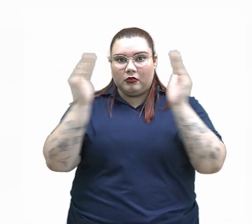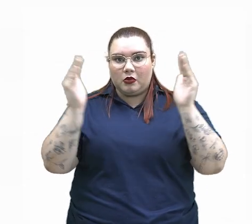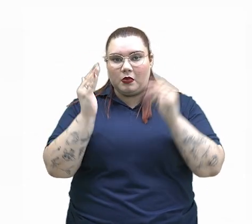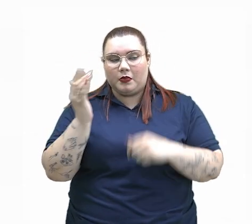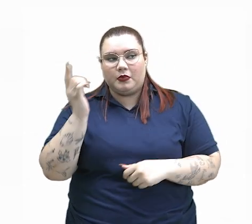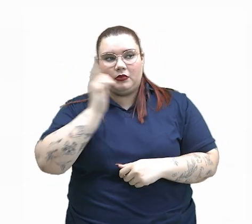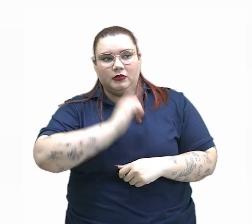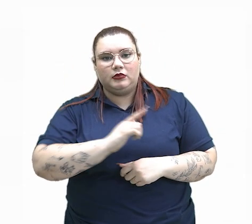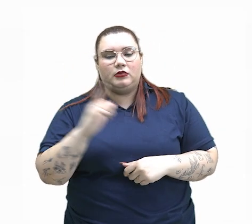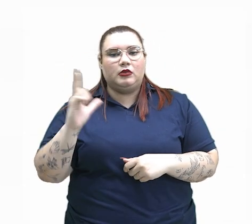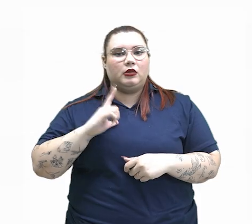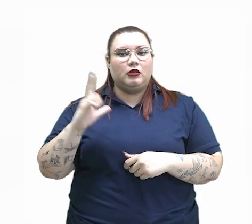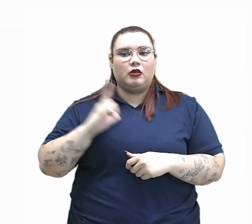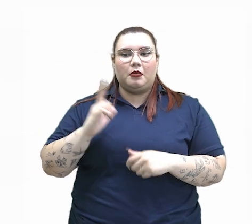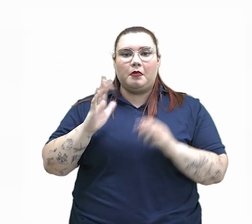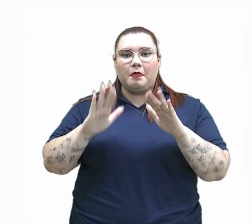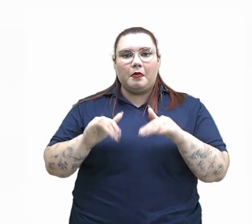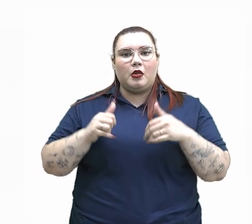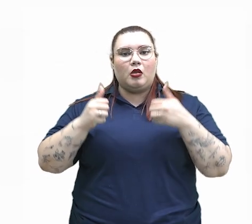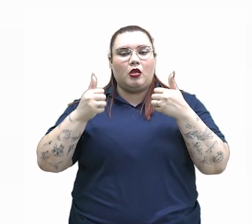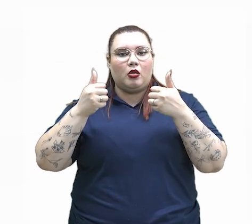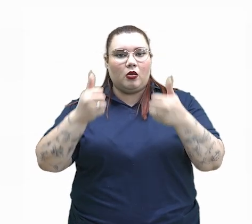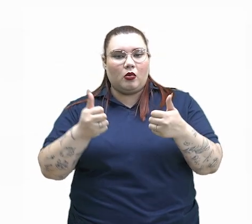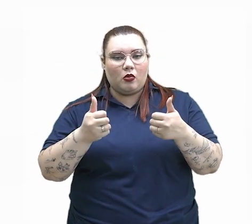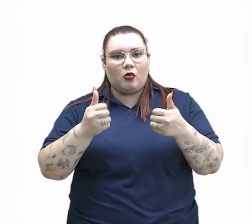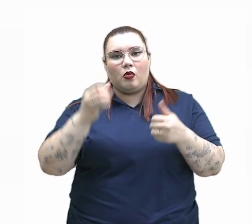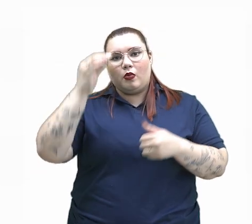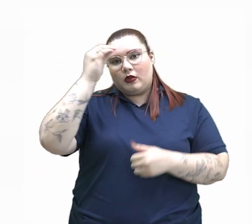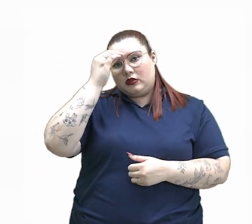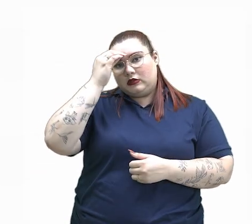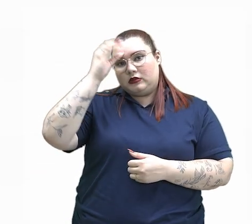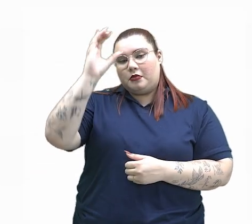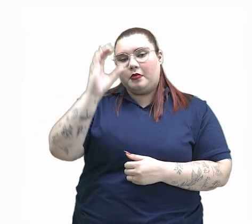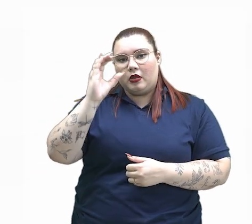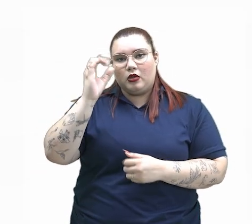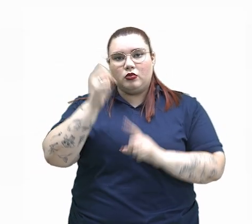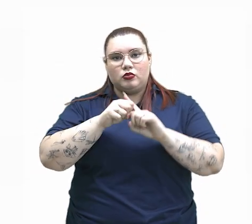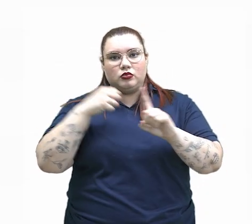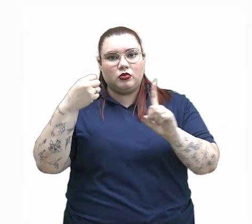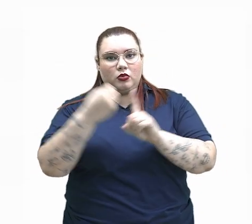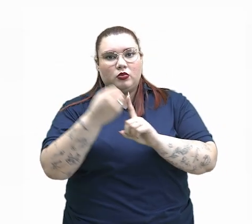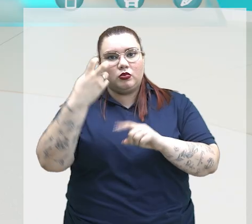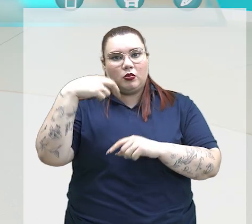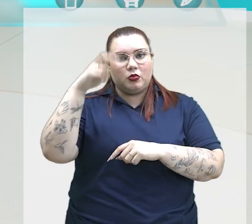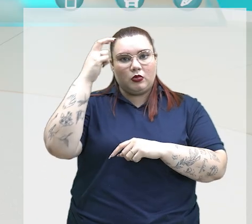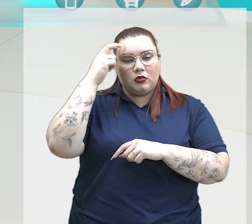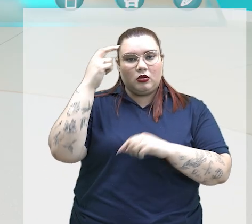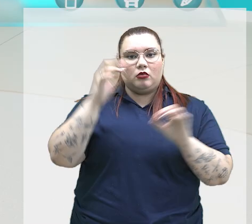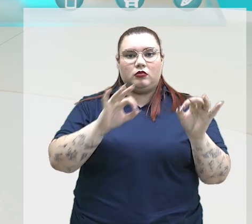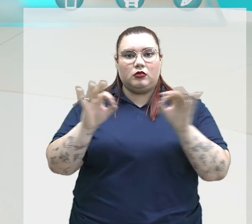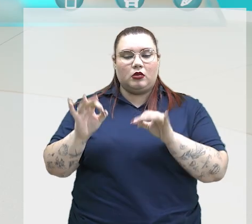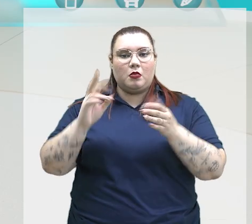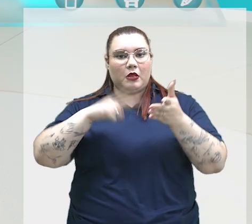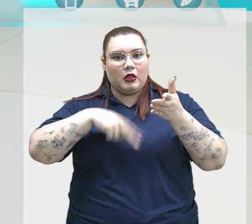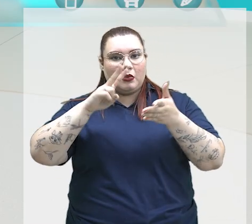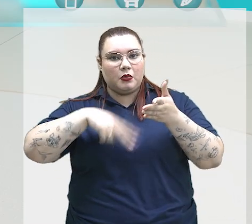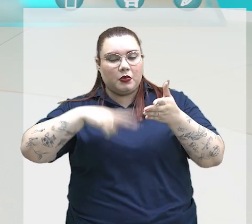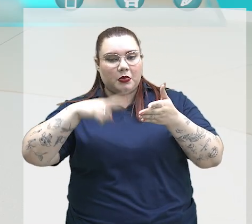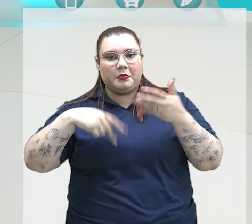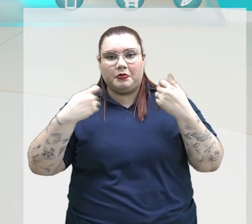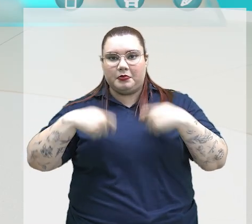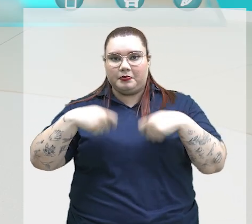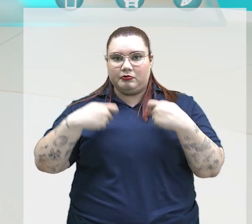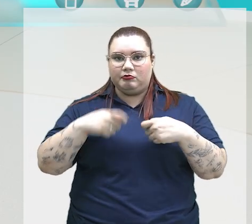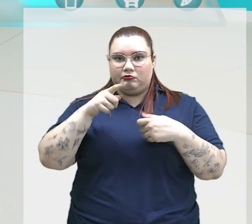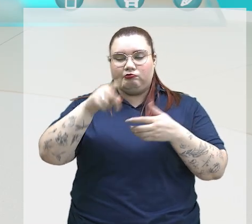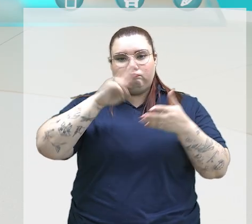então, vai ter melhor, né, um repertório sociocultural. A leitura, ela é a base da escrita. Então, quanto